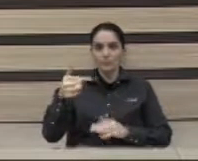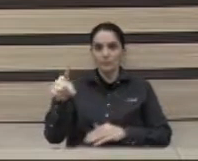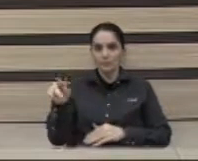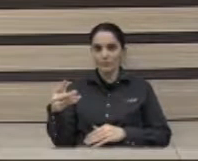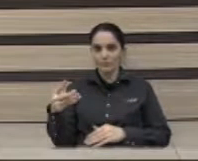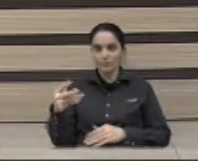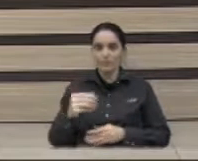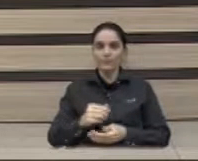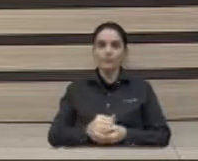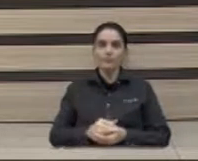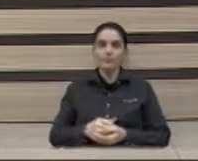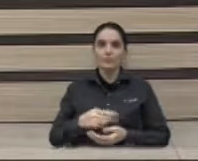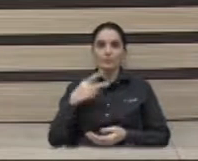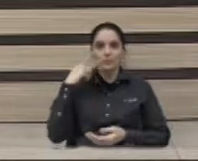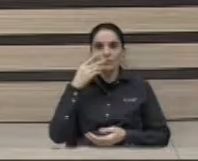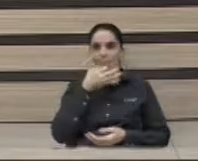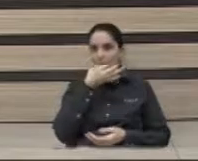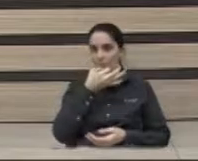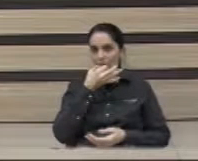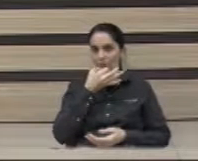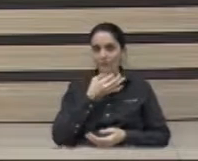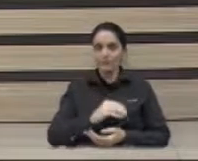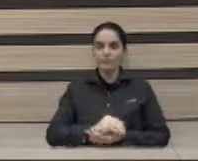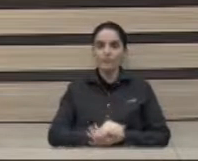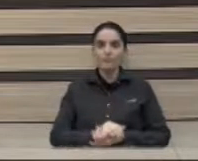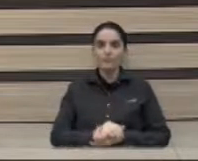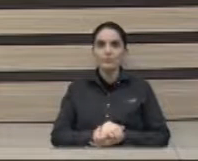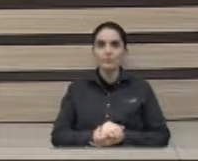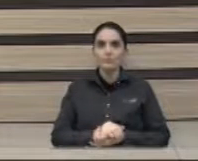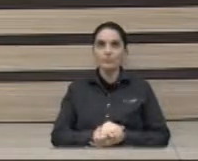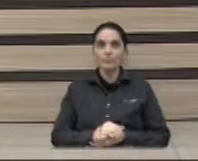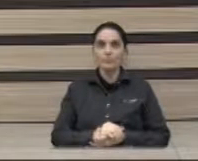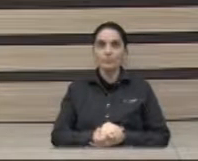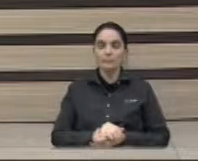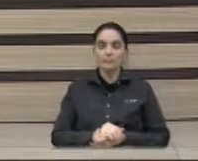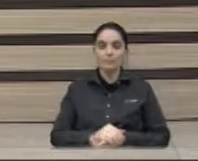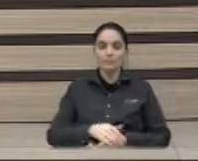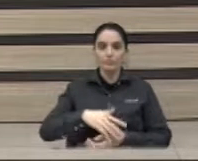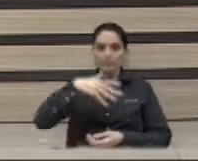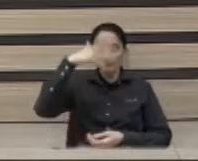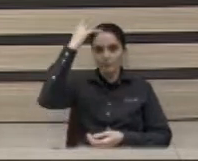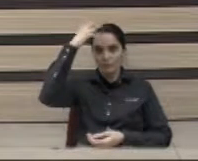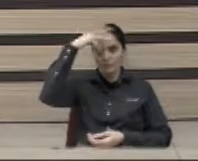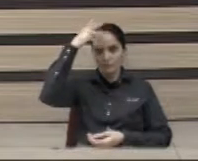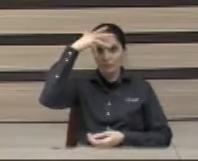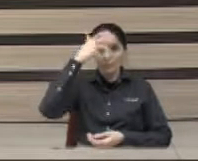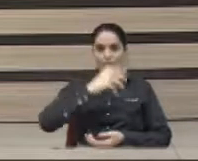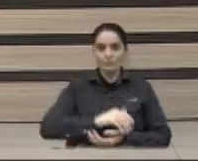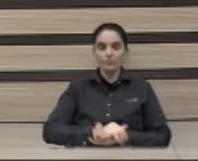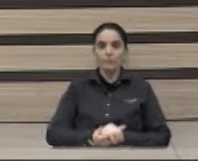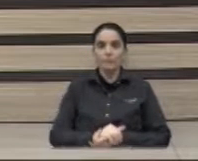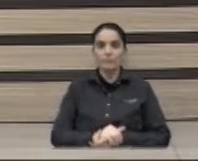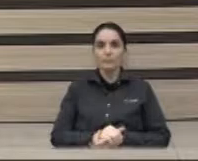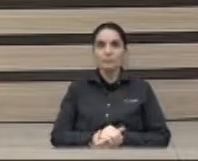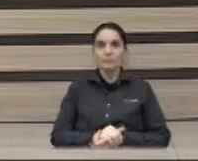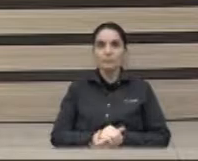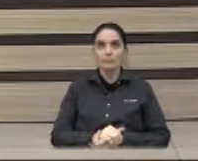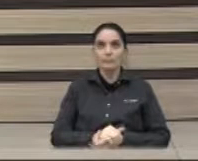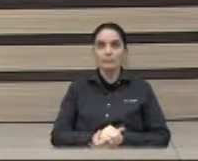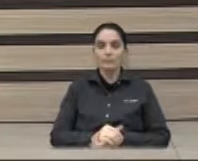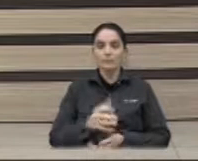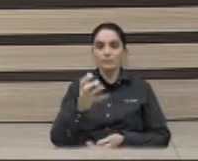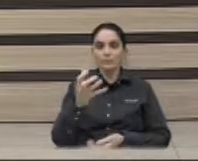2015. Algum vereador deseja discutir? Desejo discutir, para discutir, presidente. A emenda, a nova vereadora Érica Tanque. Na verdade, gostaria até da presença